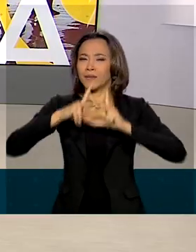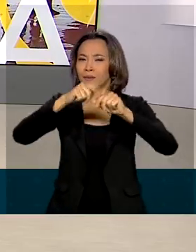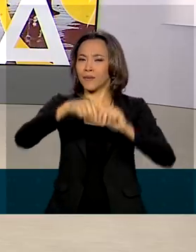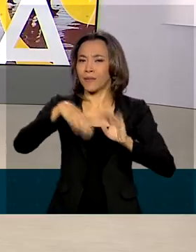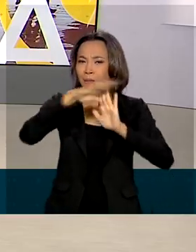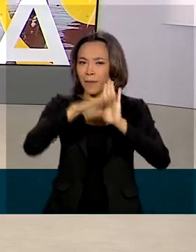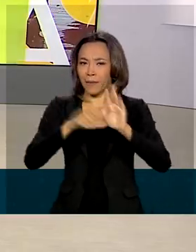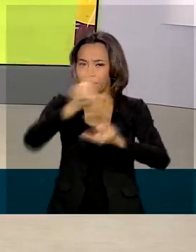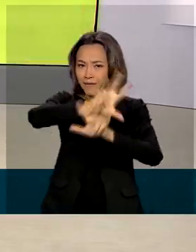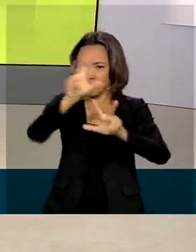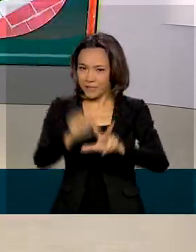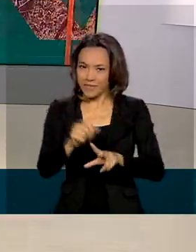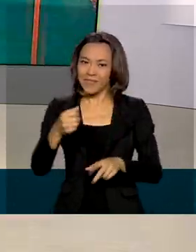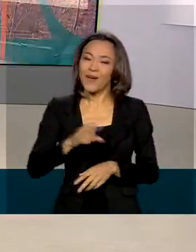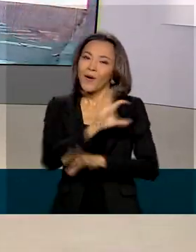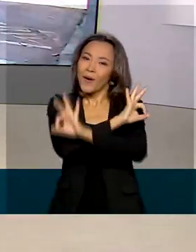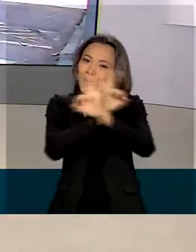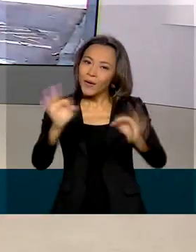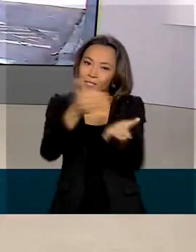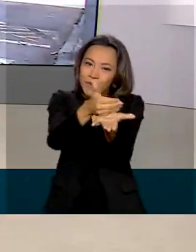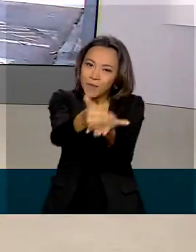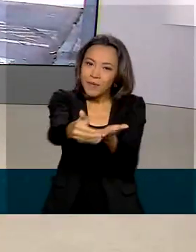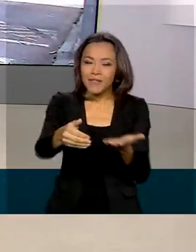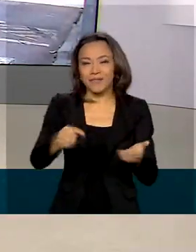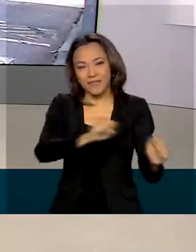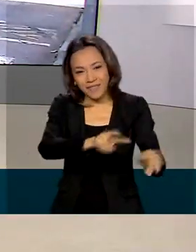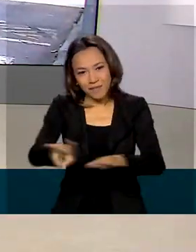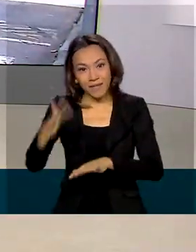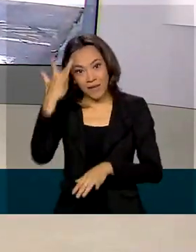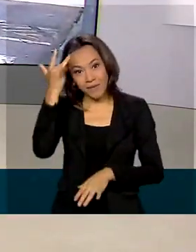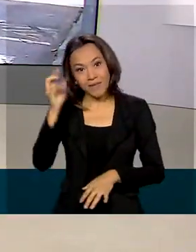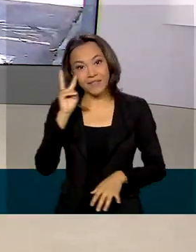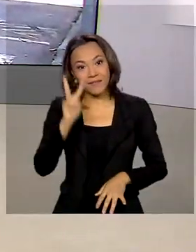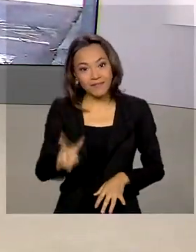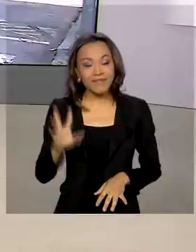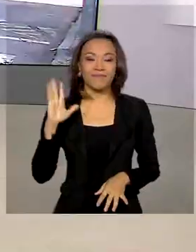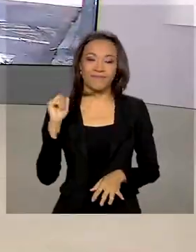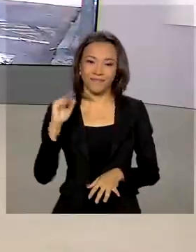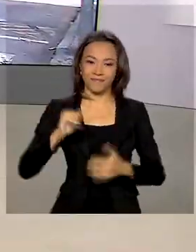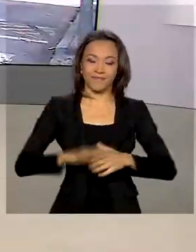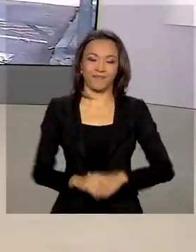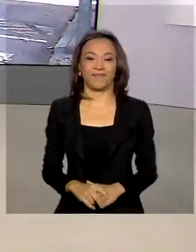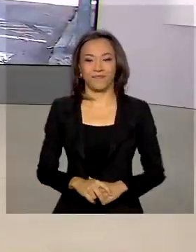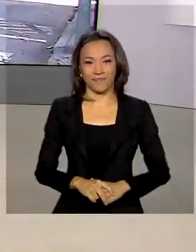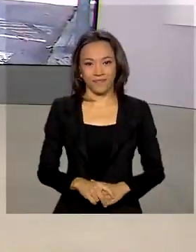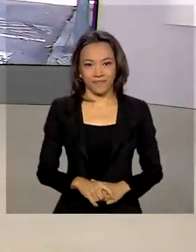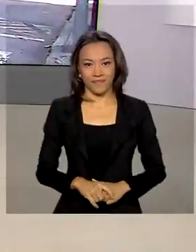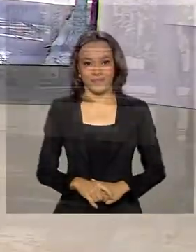programação. Um ótimo início de semana para você. Nos vemos amanhã. Até lá. Tchau, tchau.